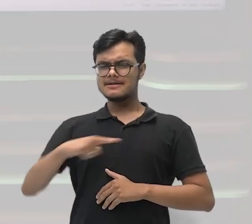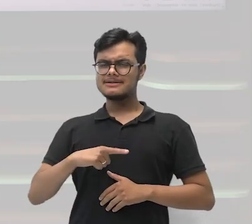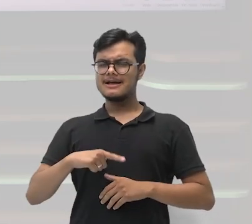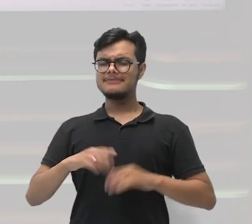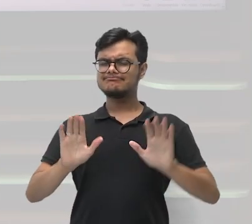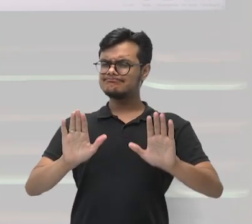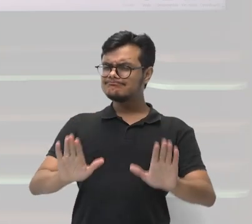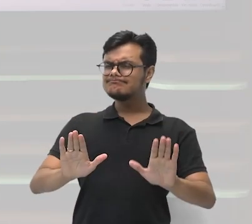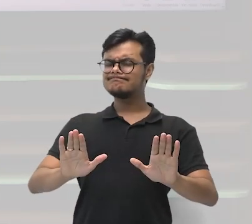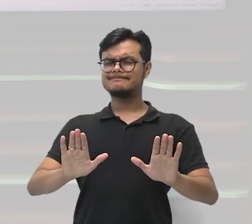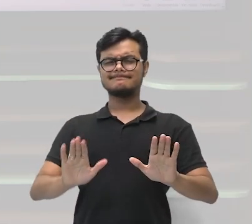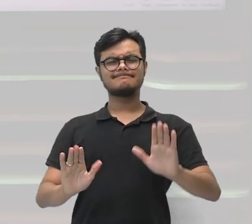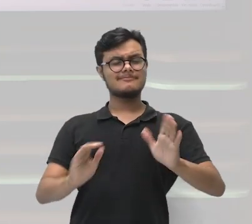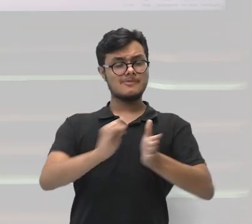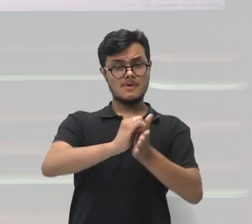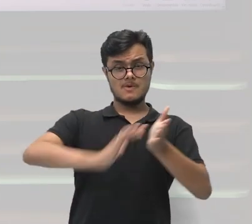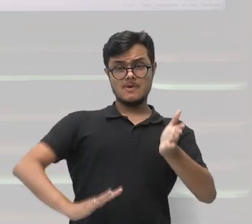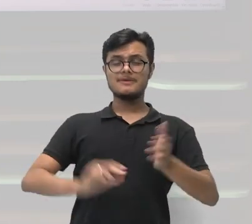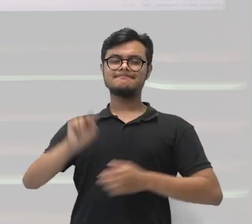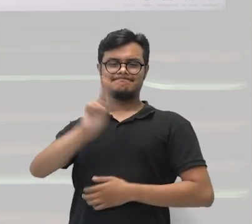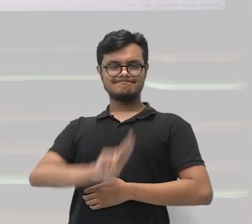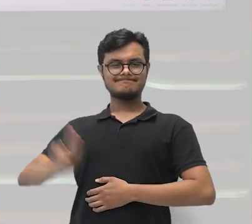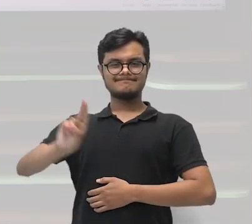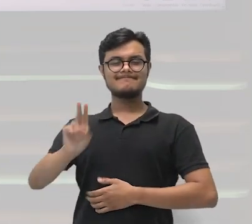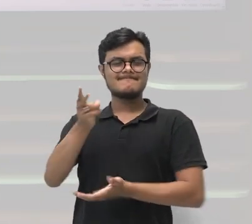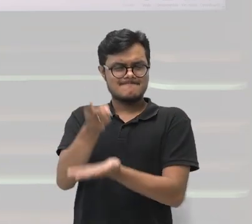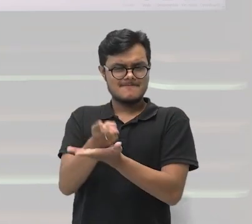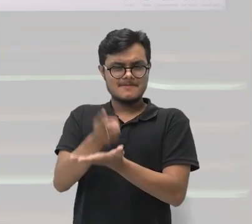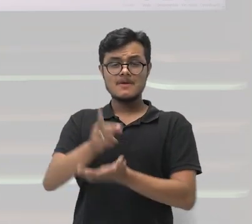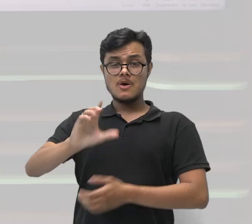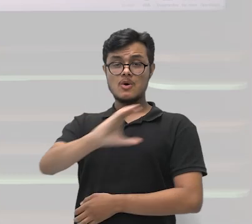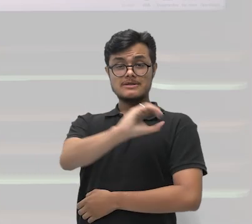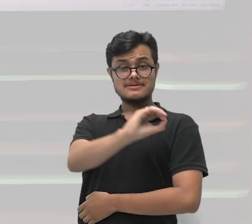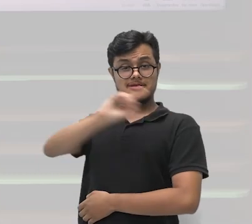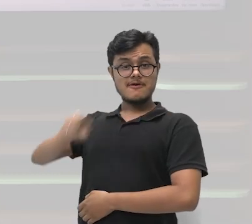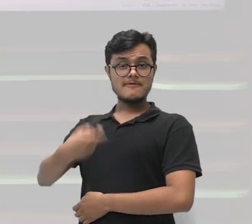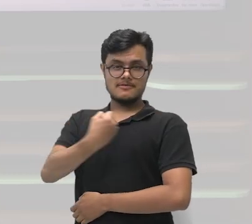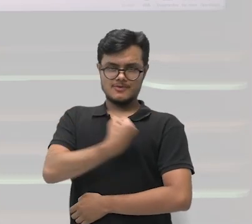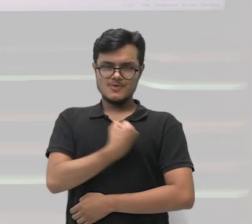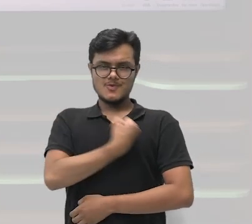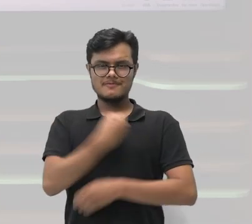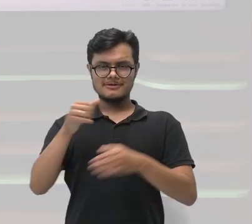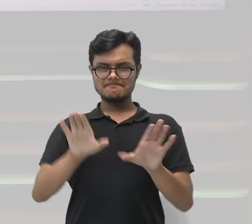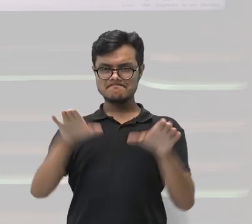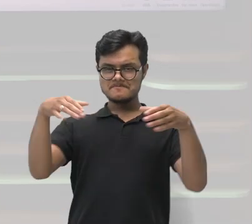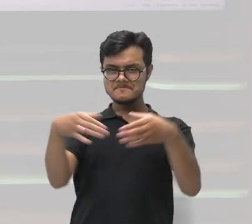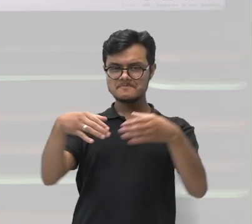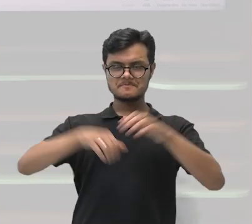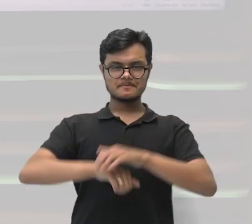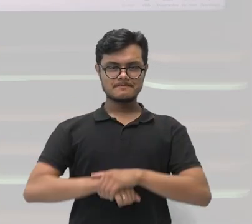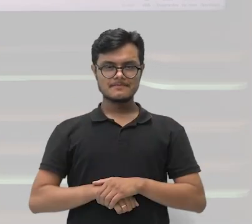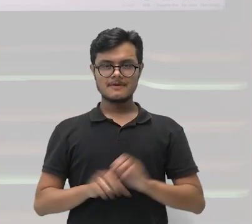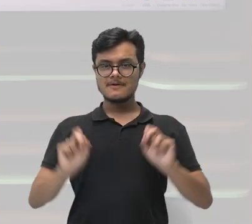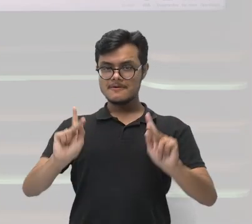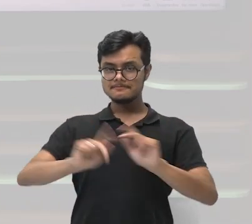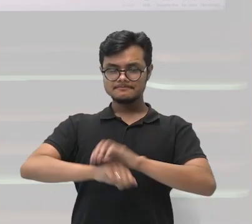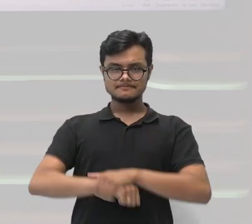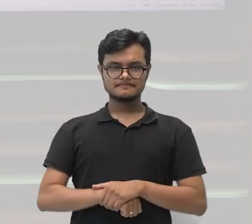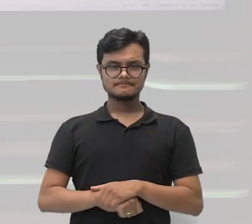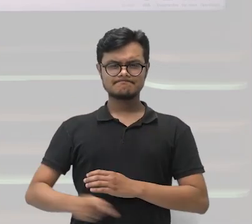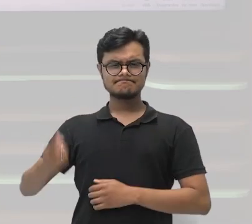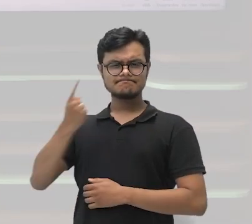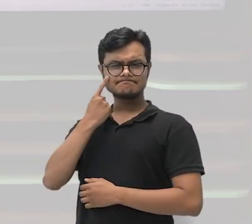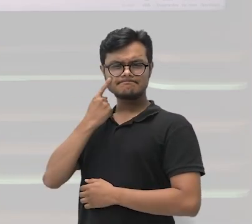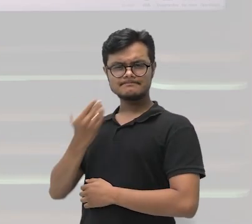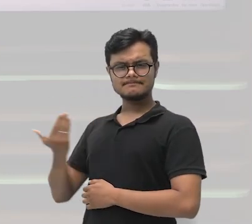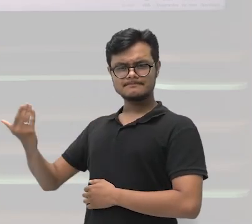que também nós vamos utilizar os números decimais, tá bom? Utilizar a operação de adição e subtração com números decimais. Acompanhe aqui